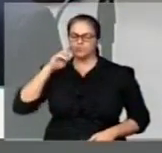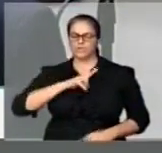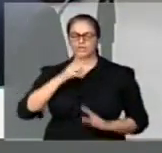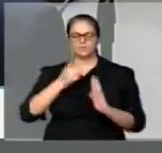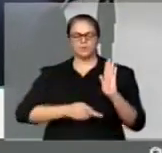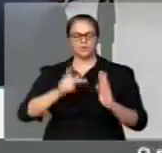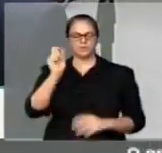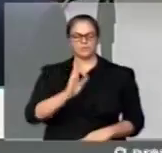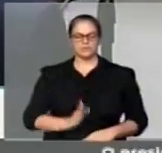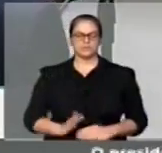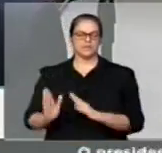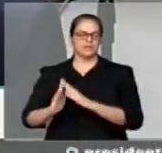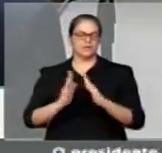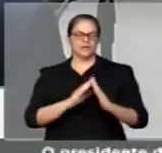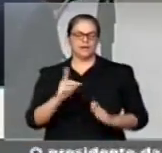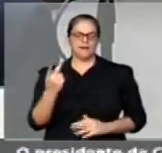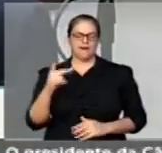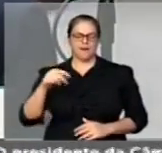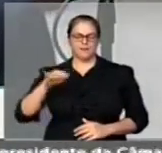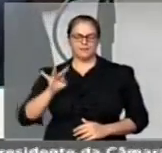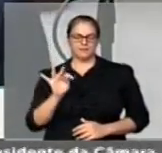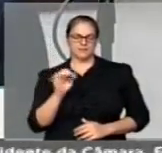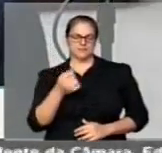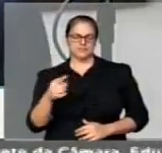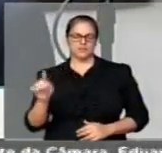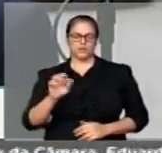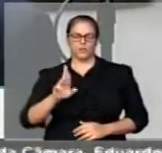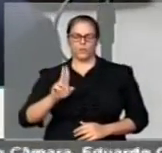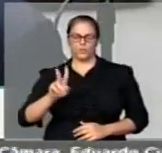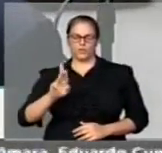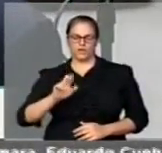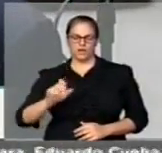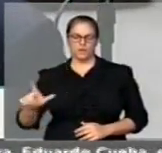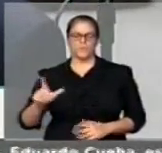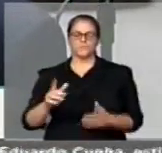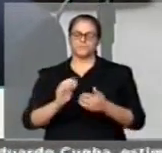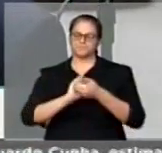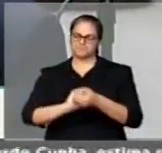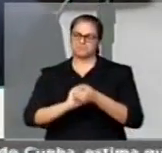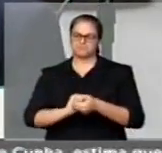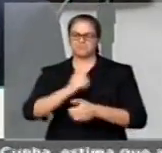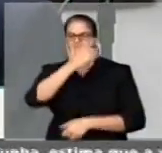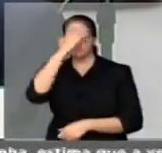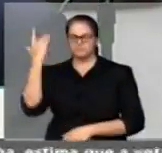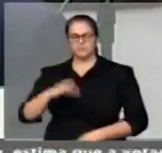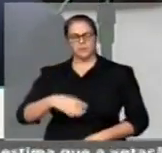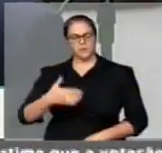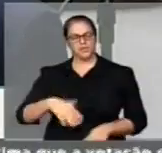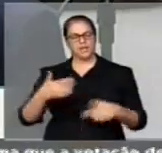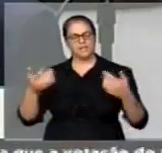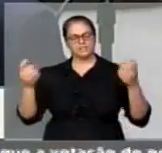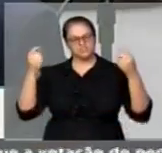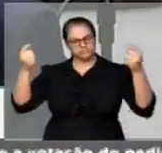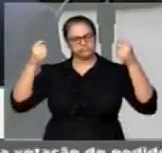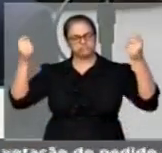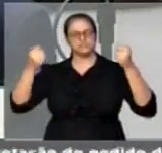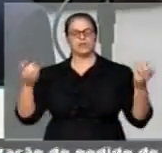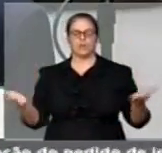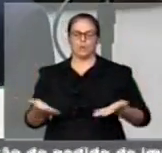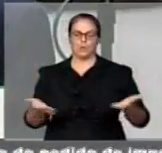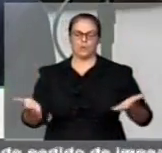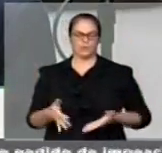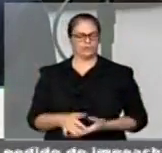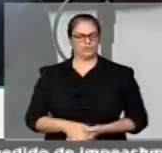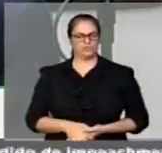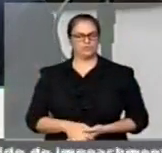Programa Nacional da Habitação Rural. Portanto, parabéns, cumprimentos a esses trabalhadores e trabalhadoras que saem de casa, se